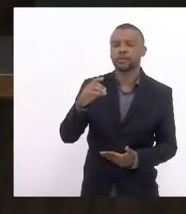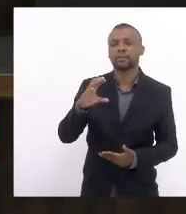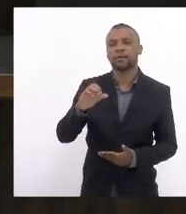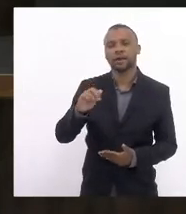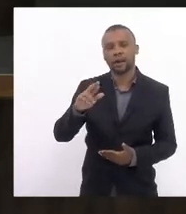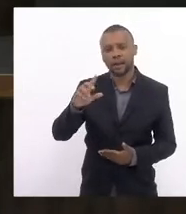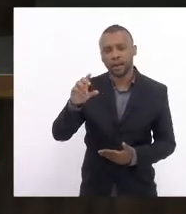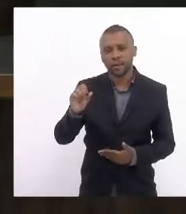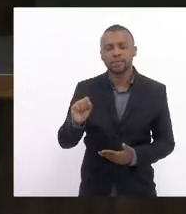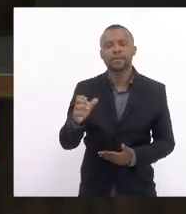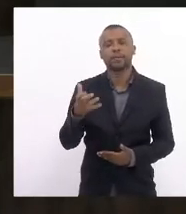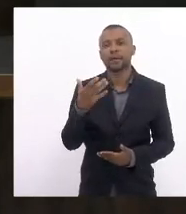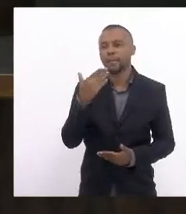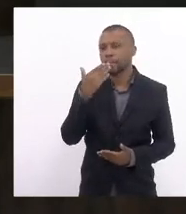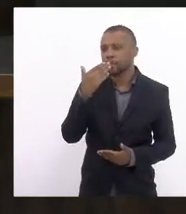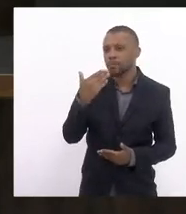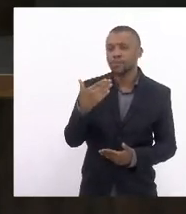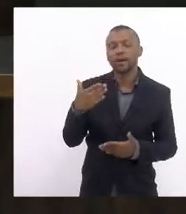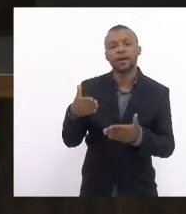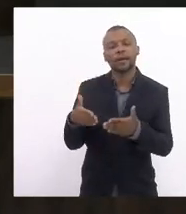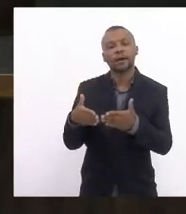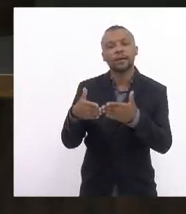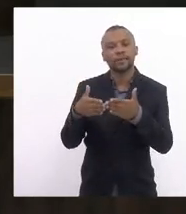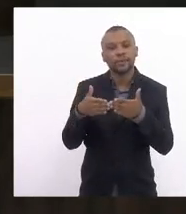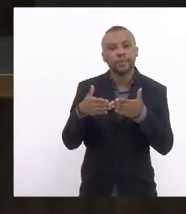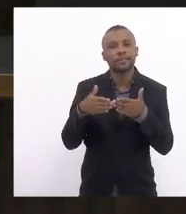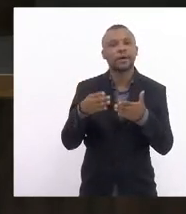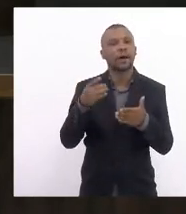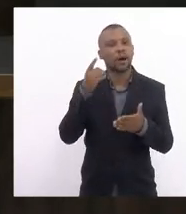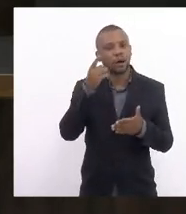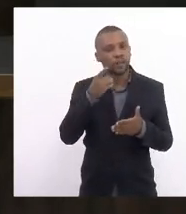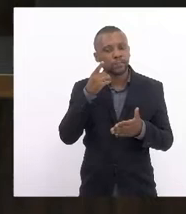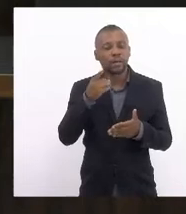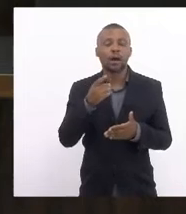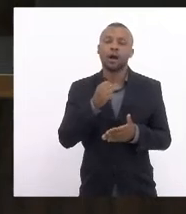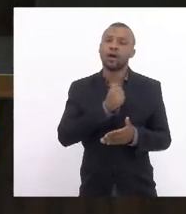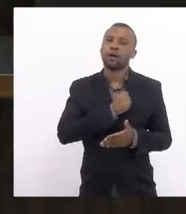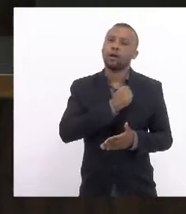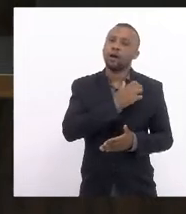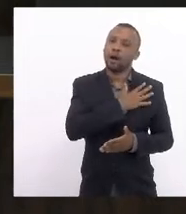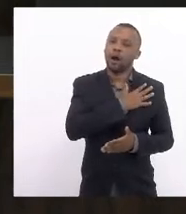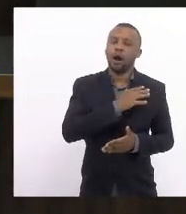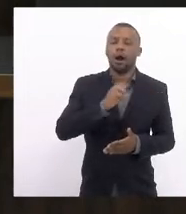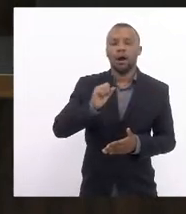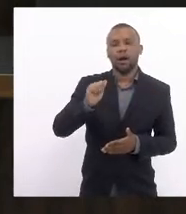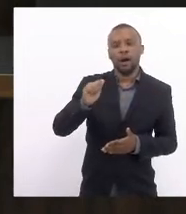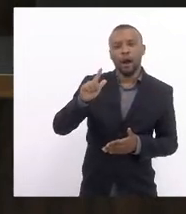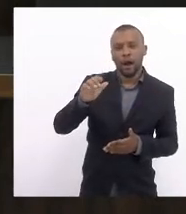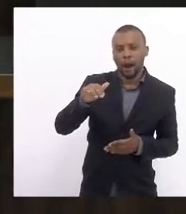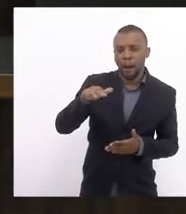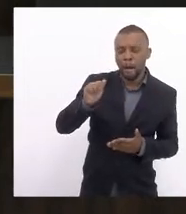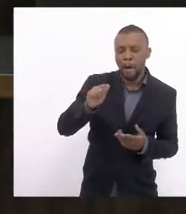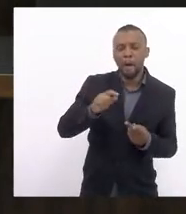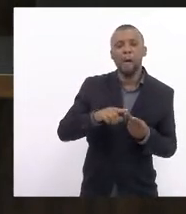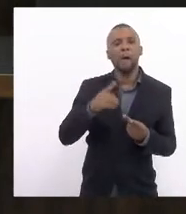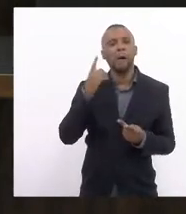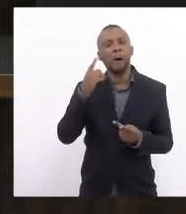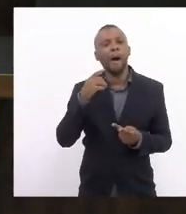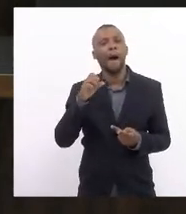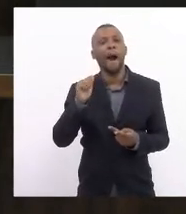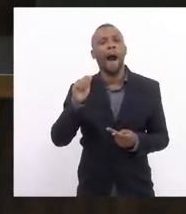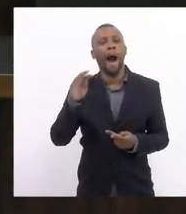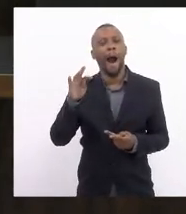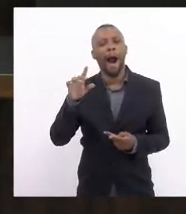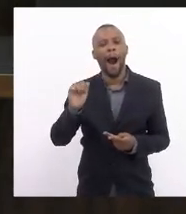Queria pedir licença ao deputado Coronel Sanema e deputado Átila para passar a palavra